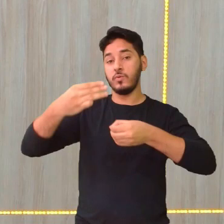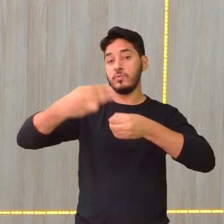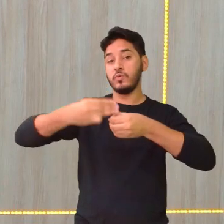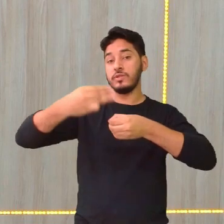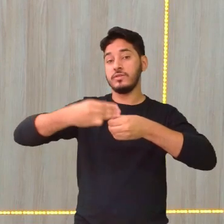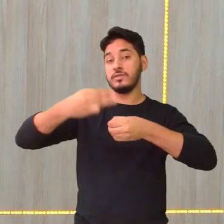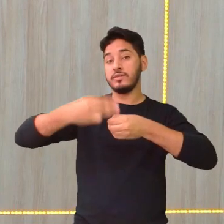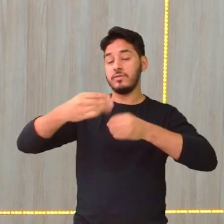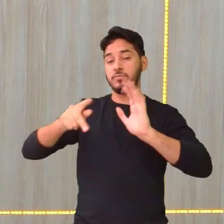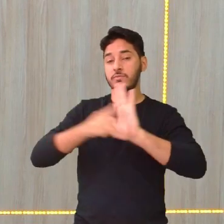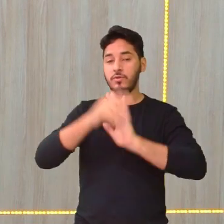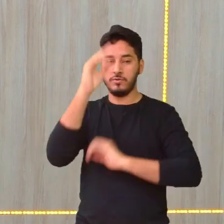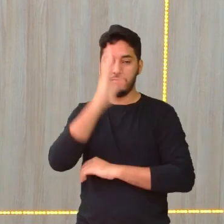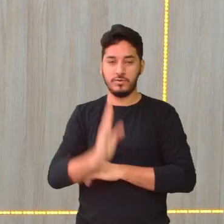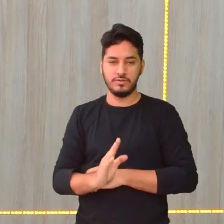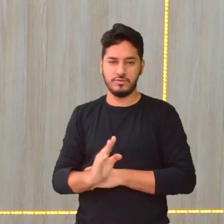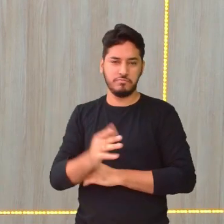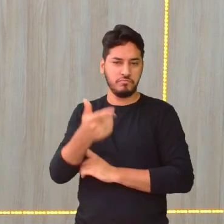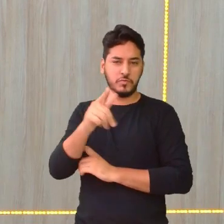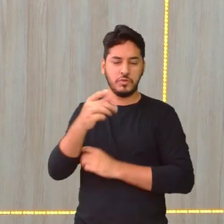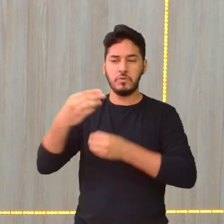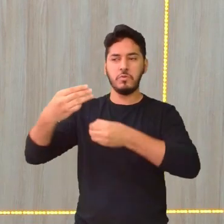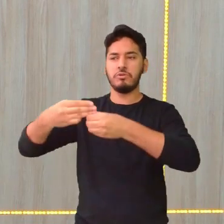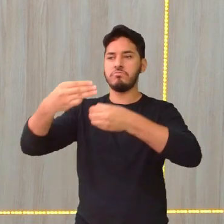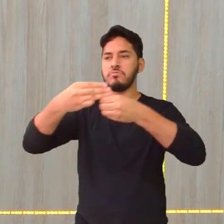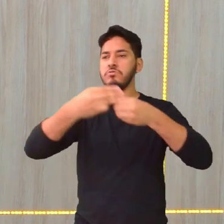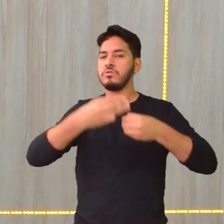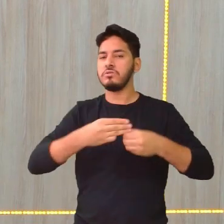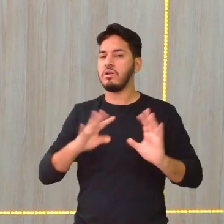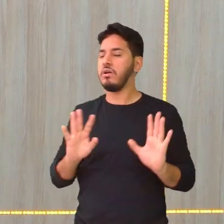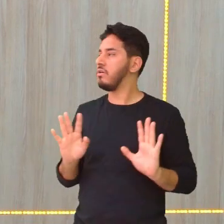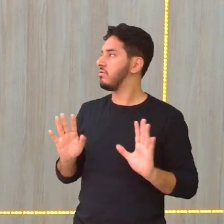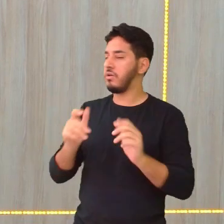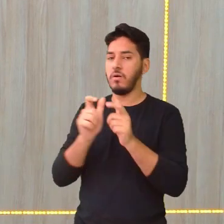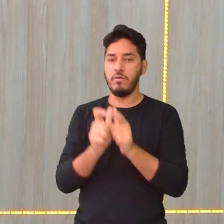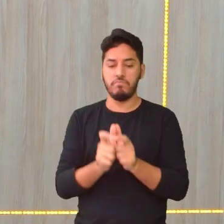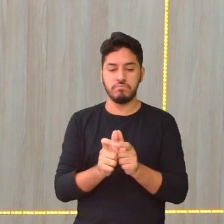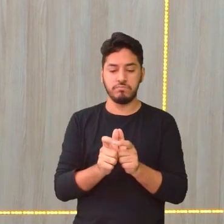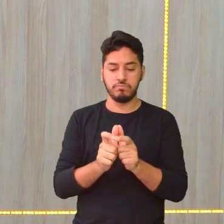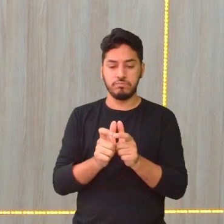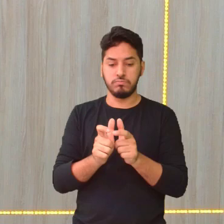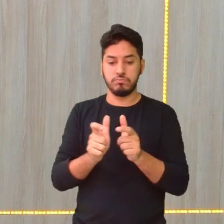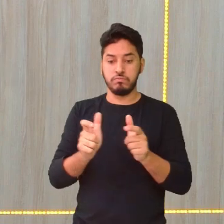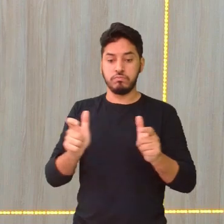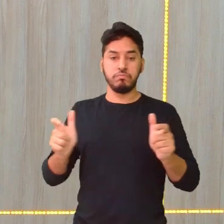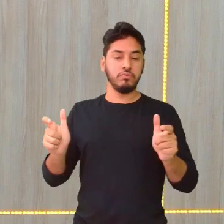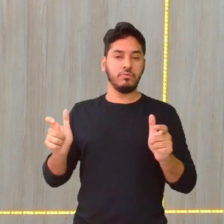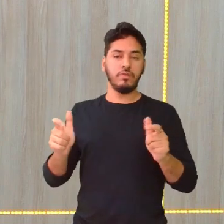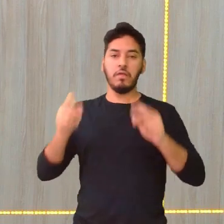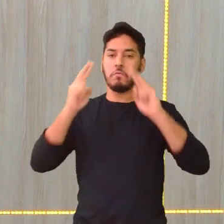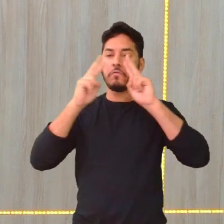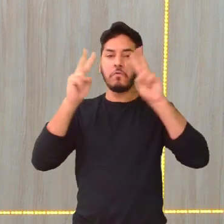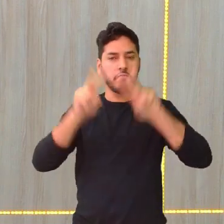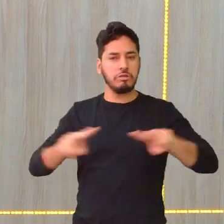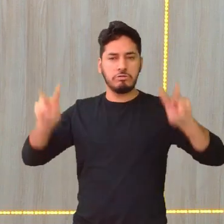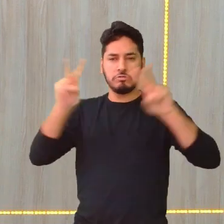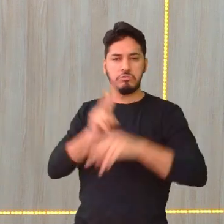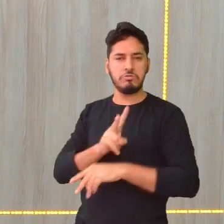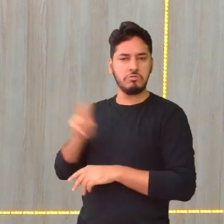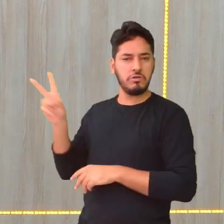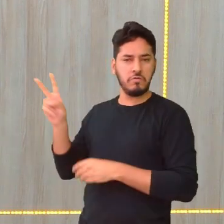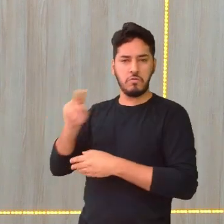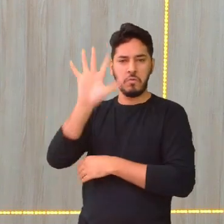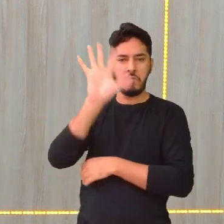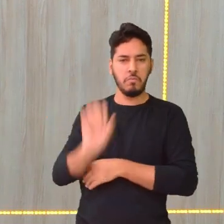município do Brasil, então não há nenhum município em que a maior parte da população, pelo menos não visível nessa escala do